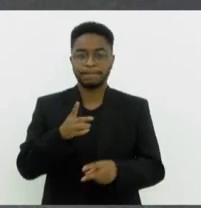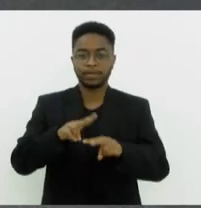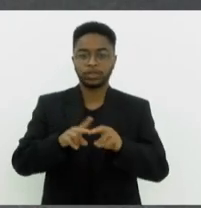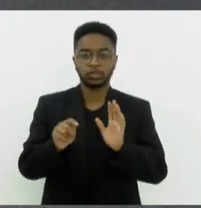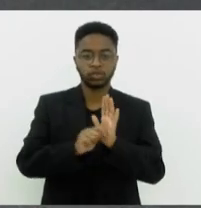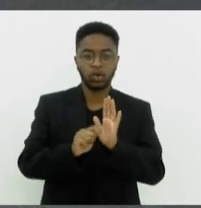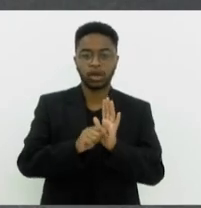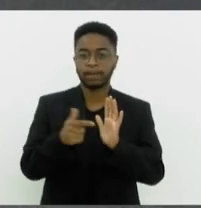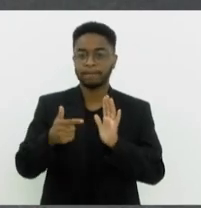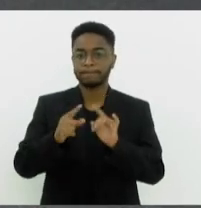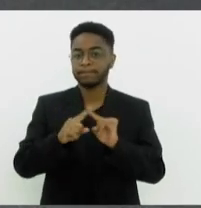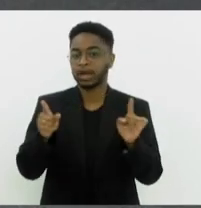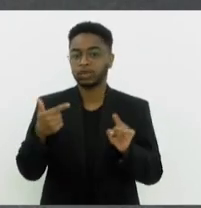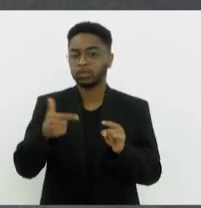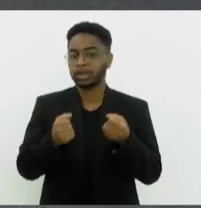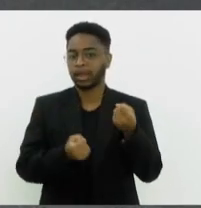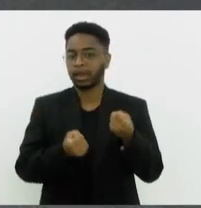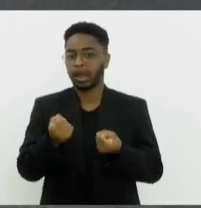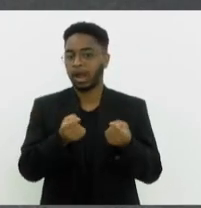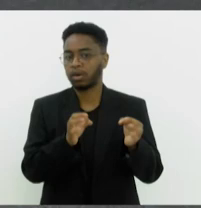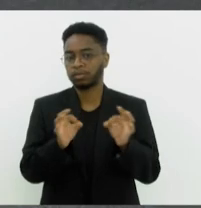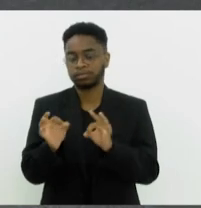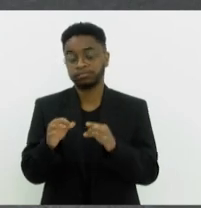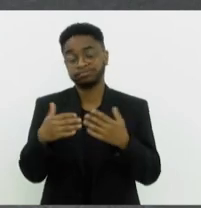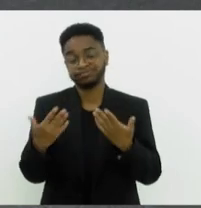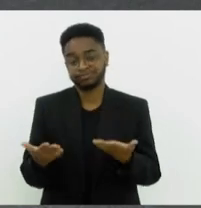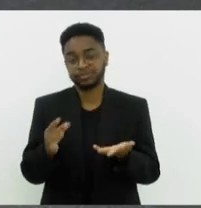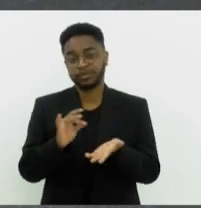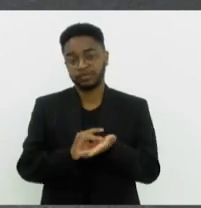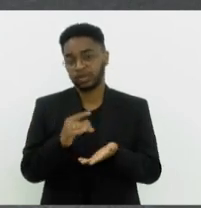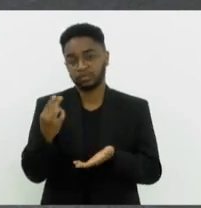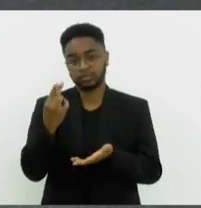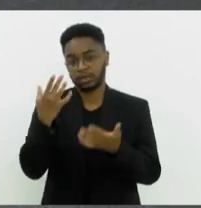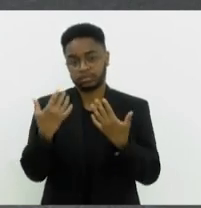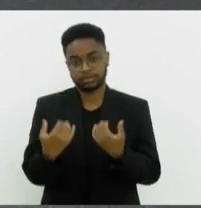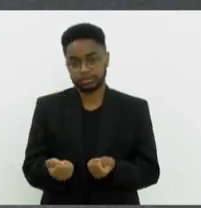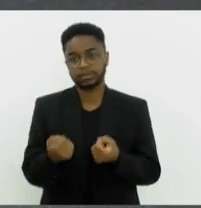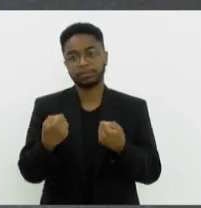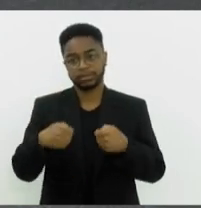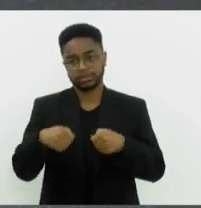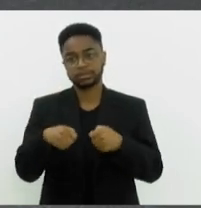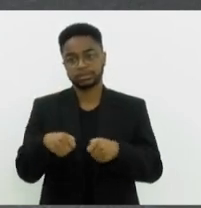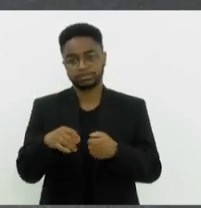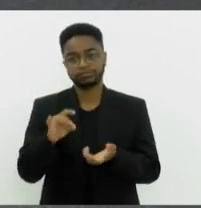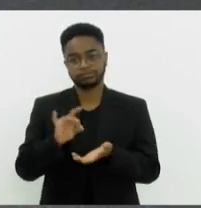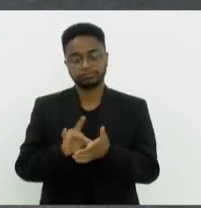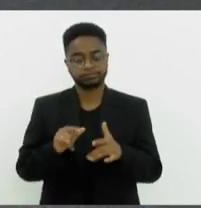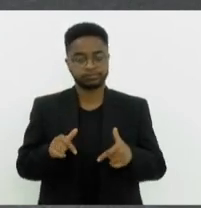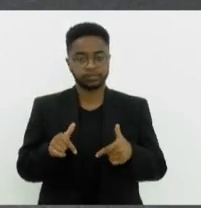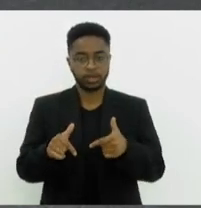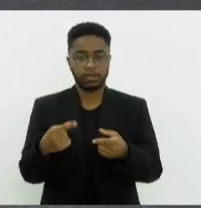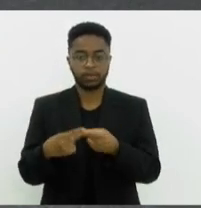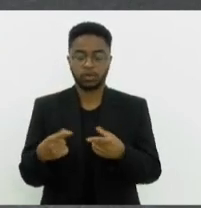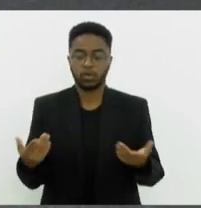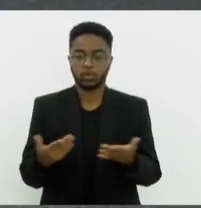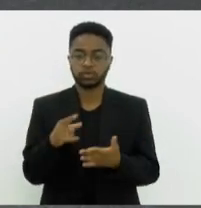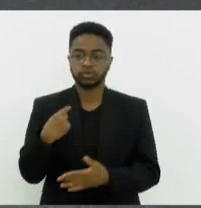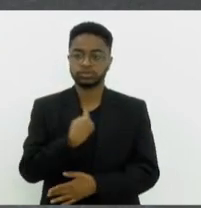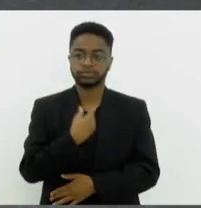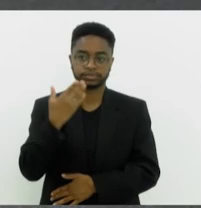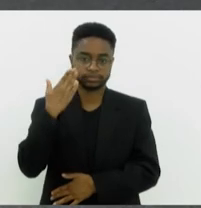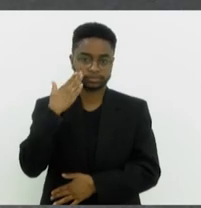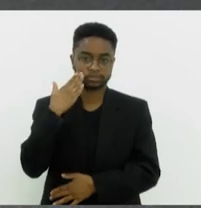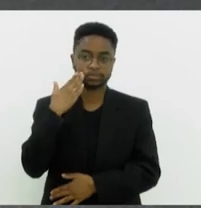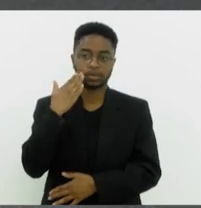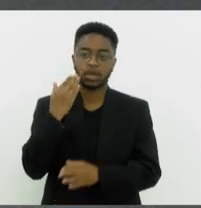terem uma viatura, mostra uma situação que é inaceitável e que tem que ser enfrentada. Todo mundo sabe hoje a